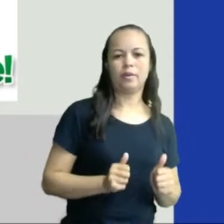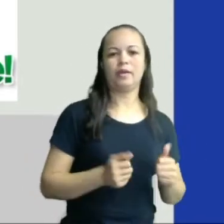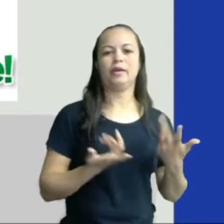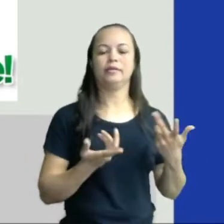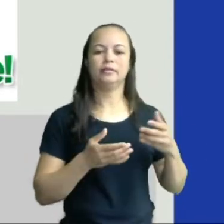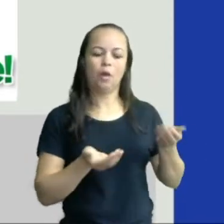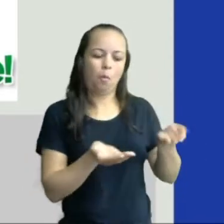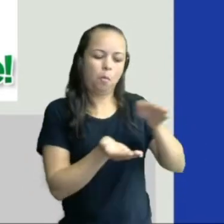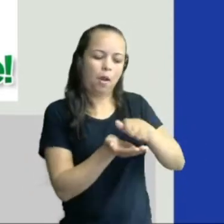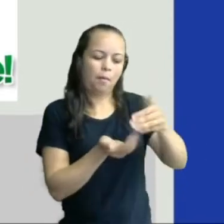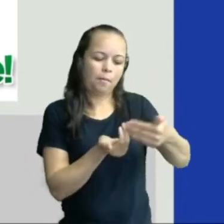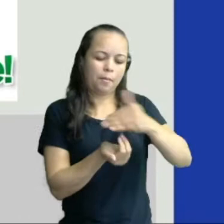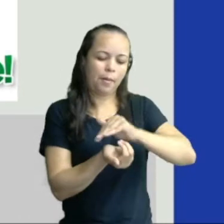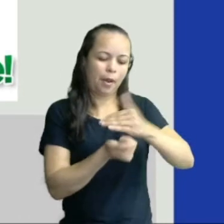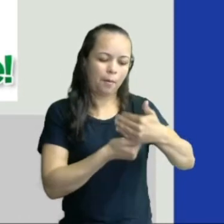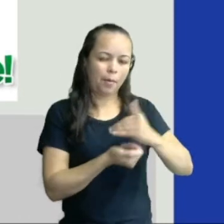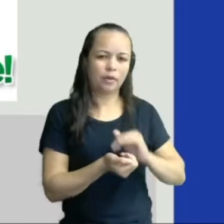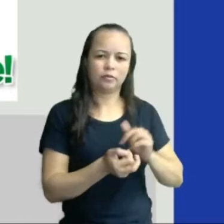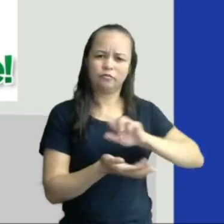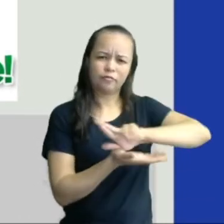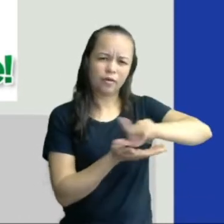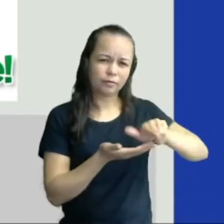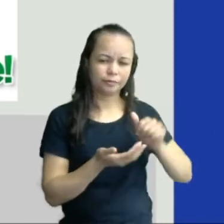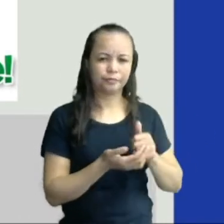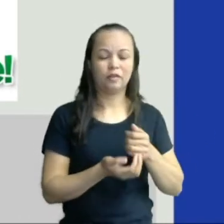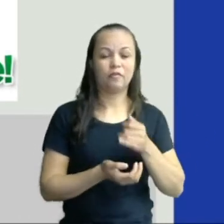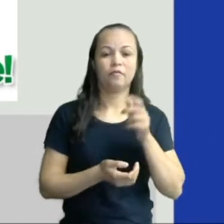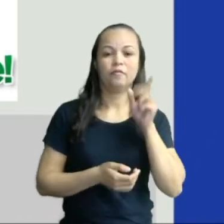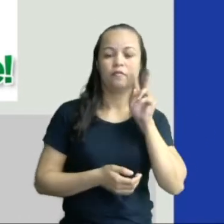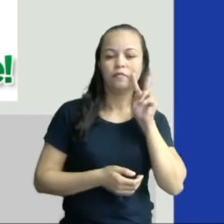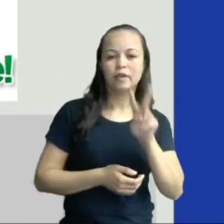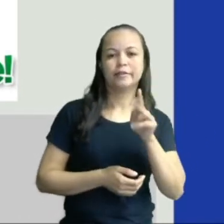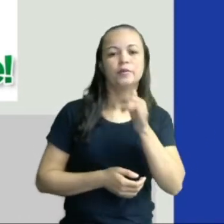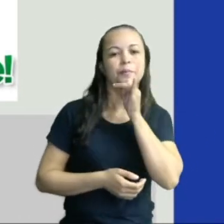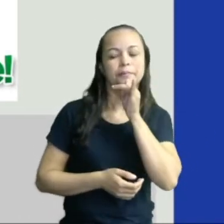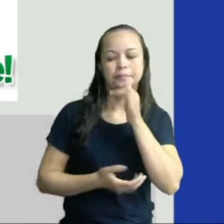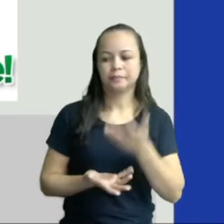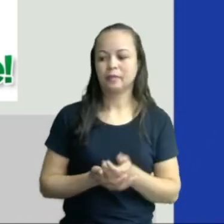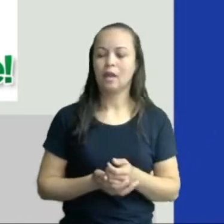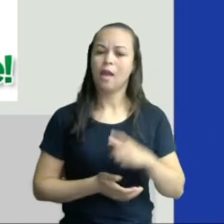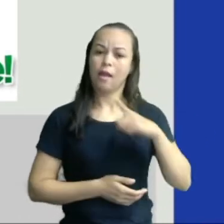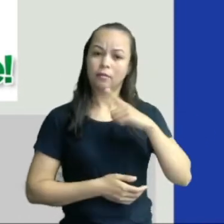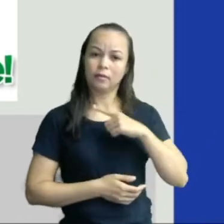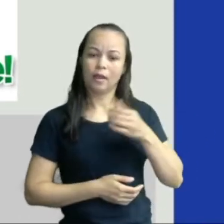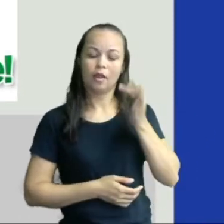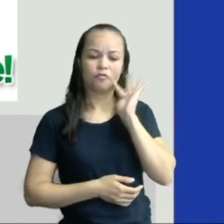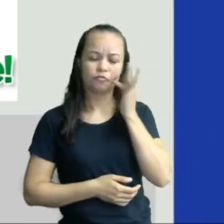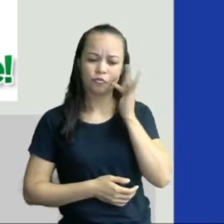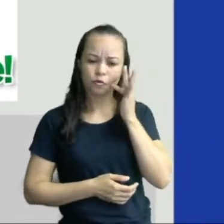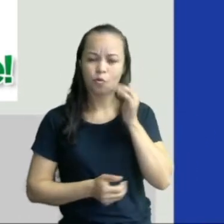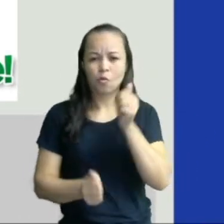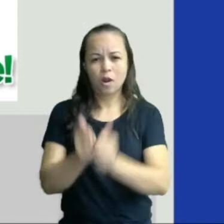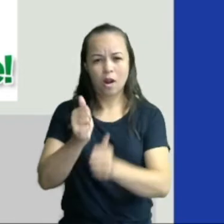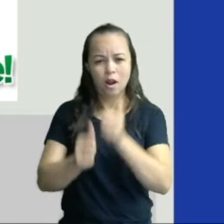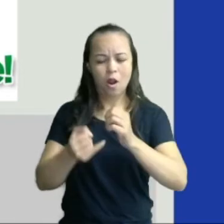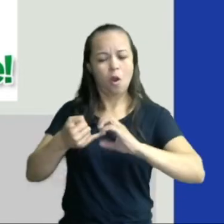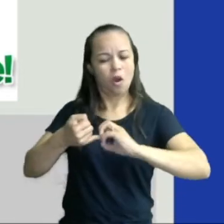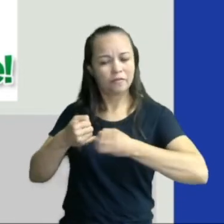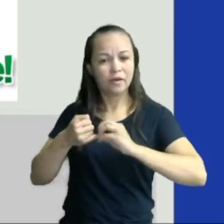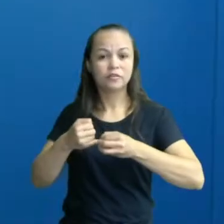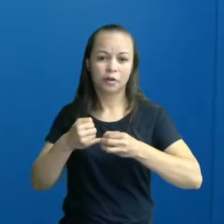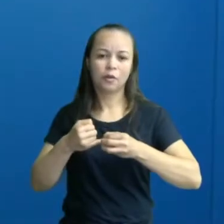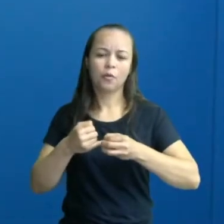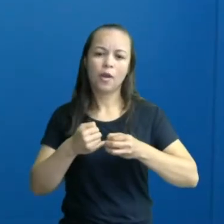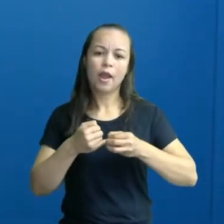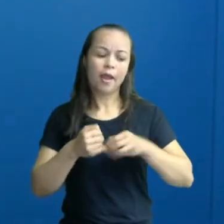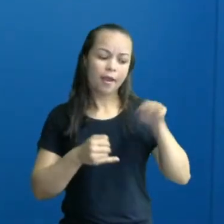corte, empacotamento e etc. Veja os exemplos a seguir. Olha só, tem aí frutas, arroz, feijão. Eles